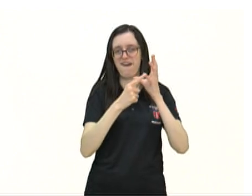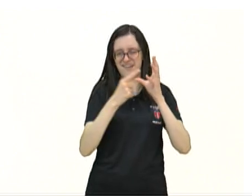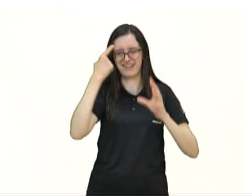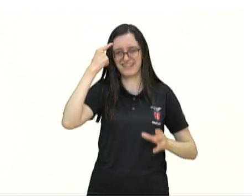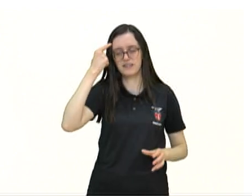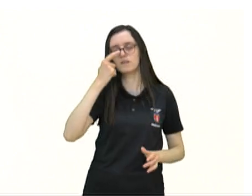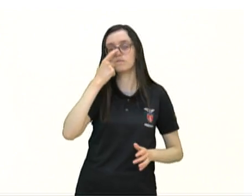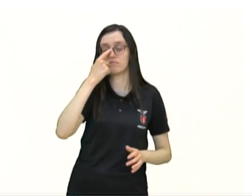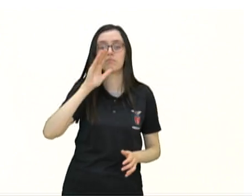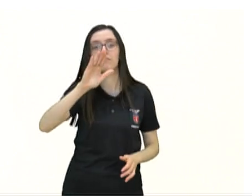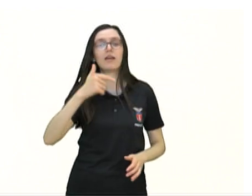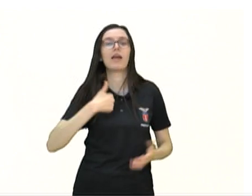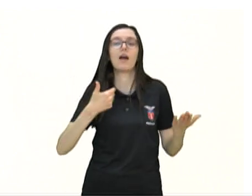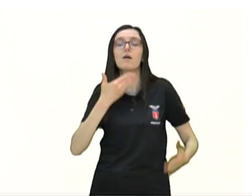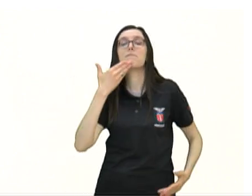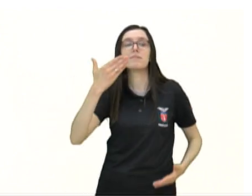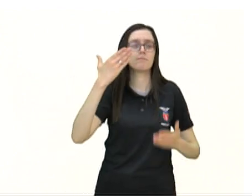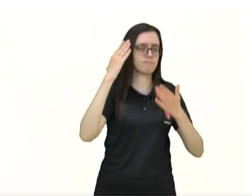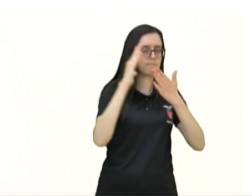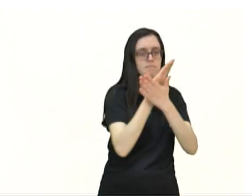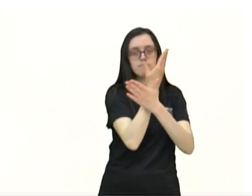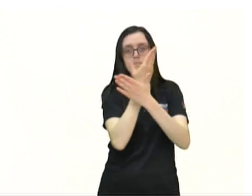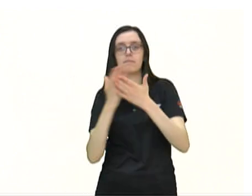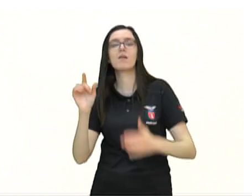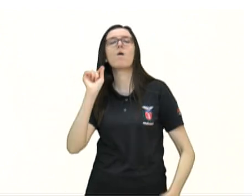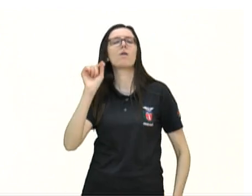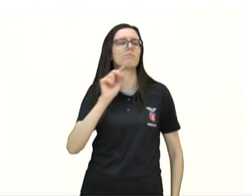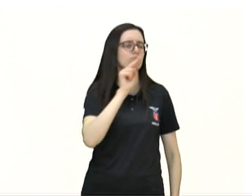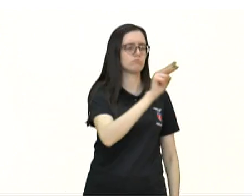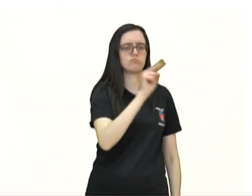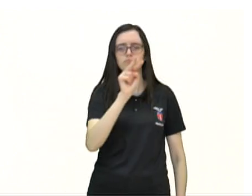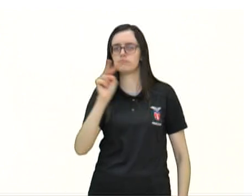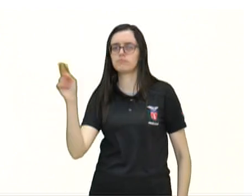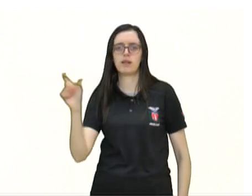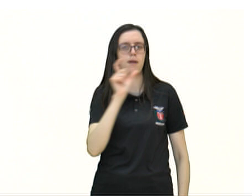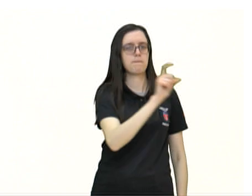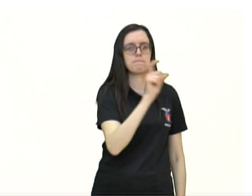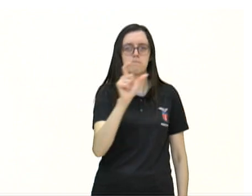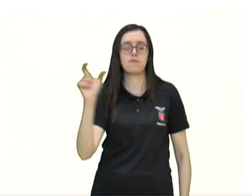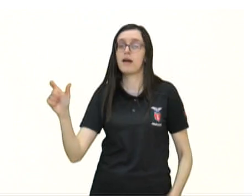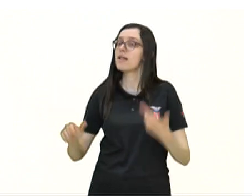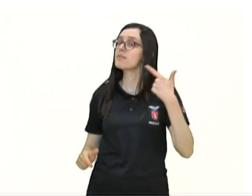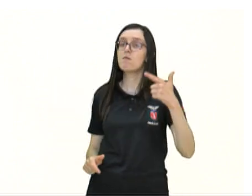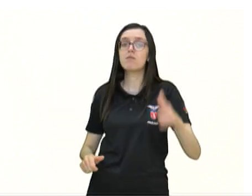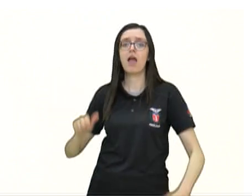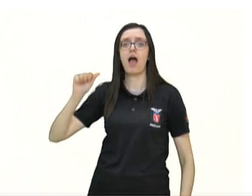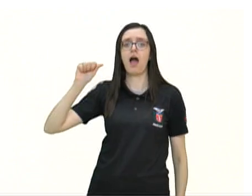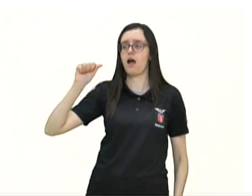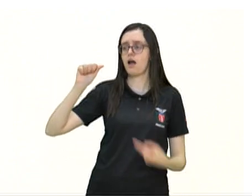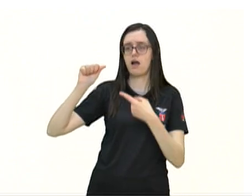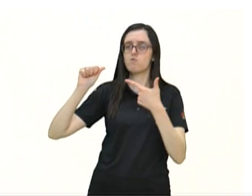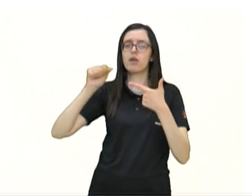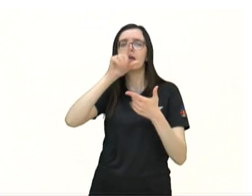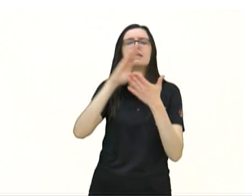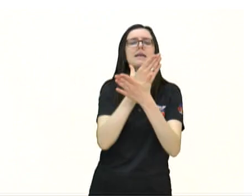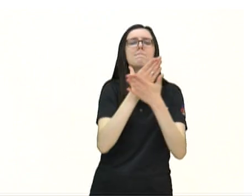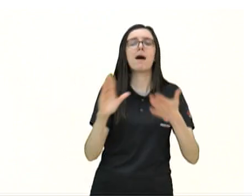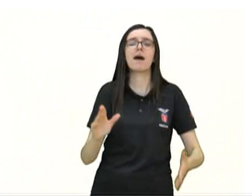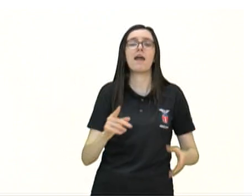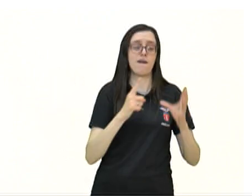agora eu vou pedir para vocês classificarem aqui, ó, essas palavras que não têm a letra A. Você vai classificar em vogal